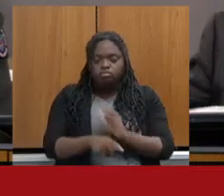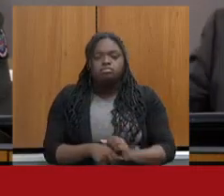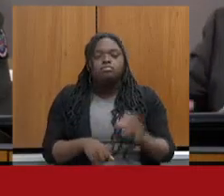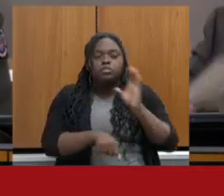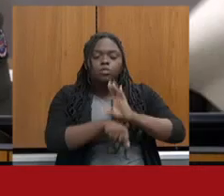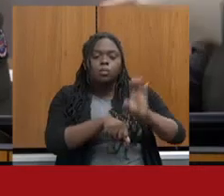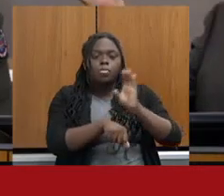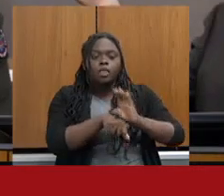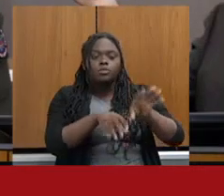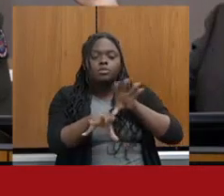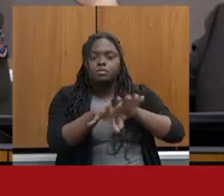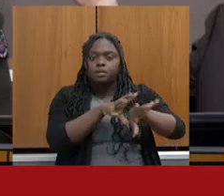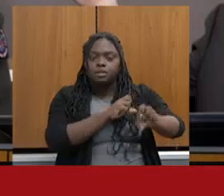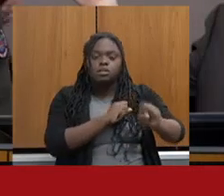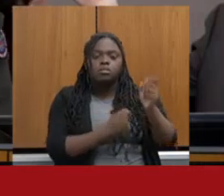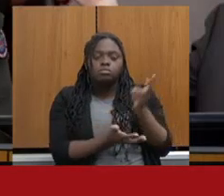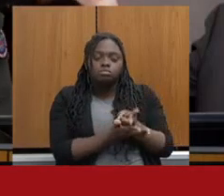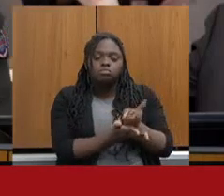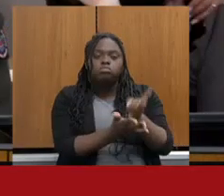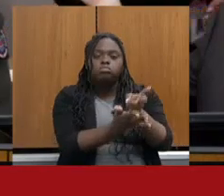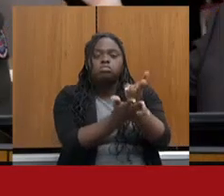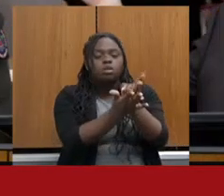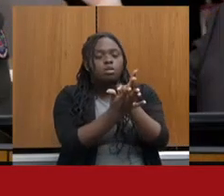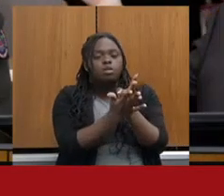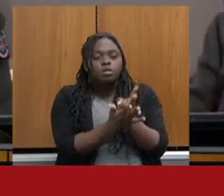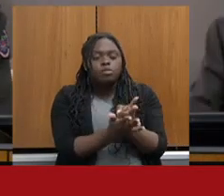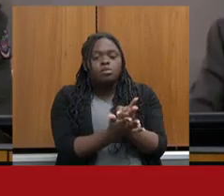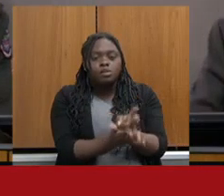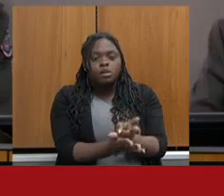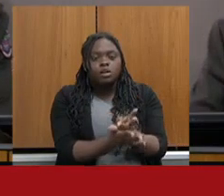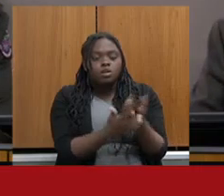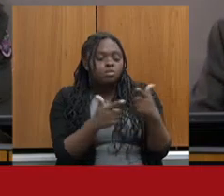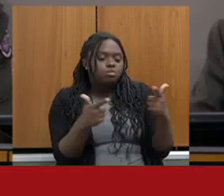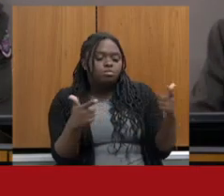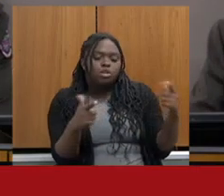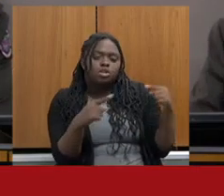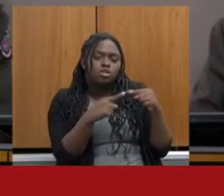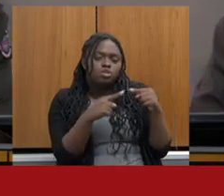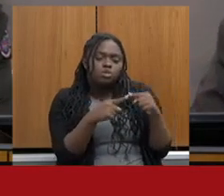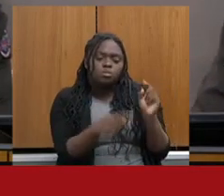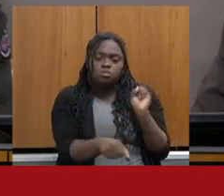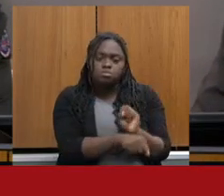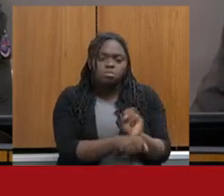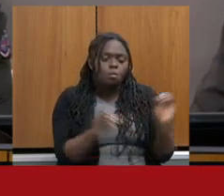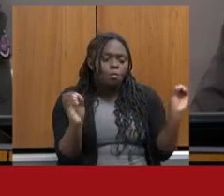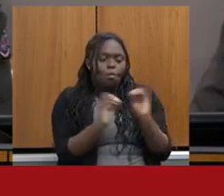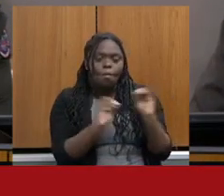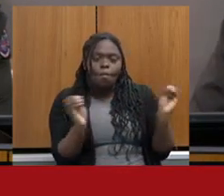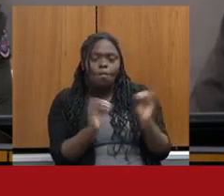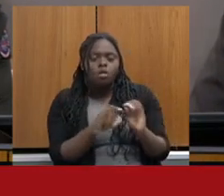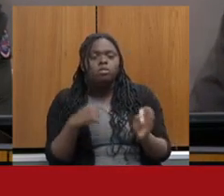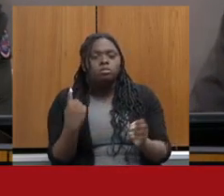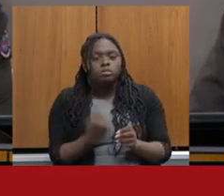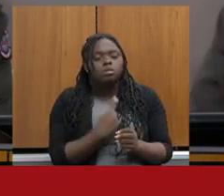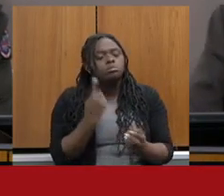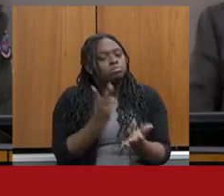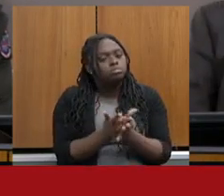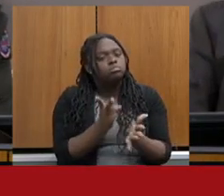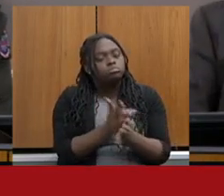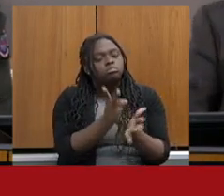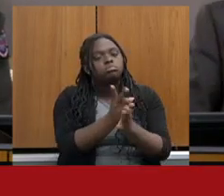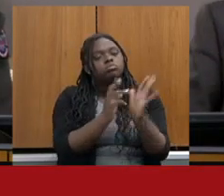e habilitação continuam também sem qualquer tipo de paralisação ou seja Estamos dando continuidade